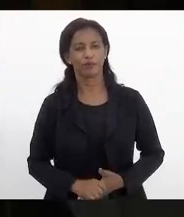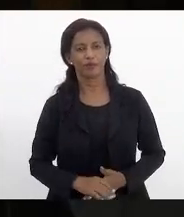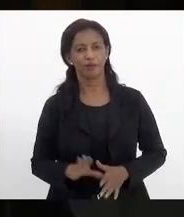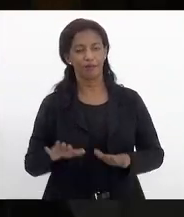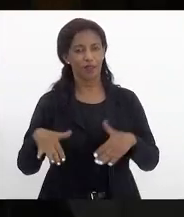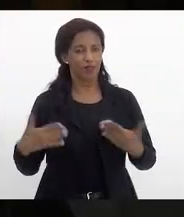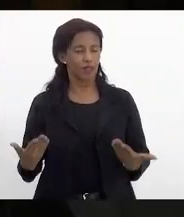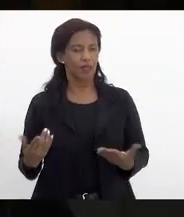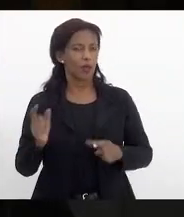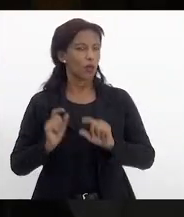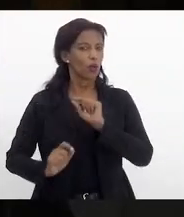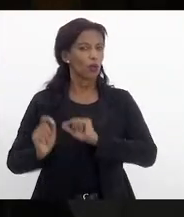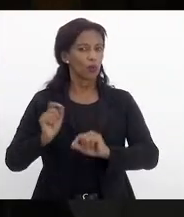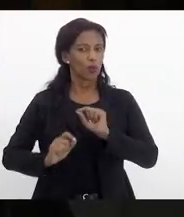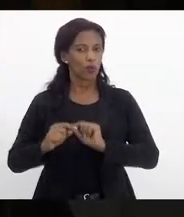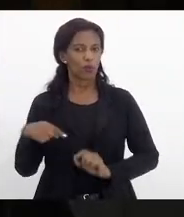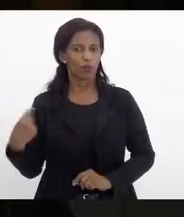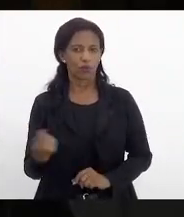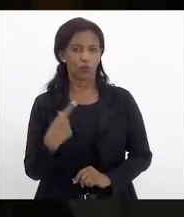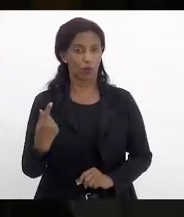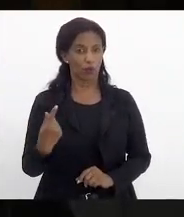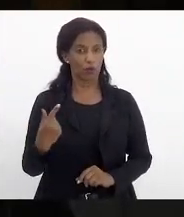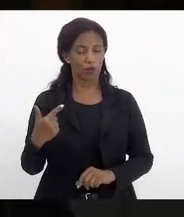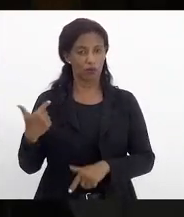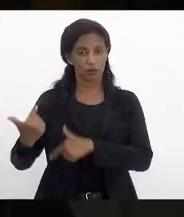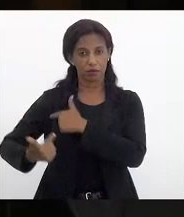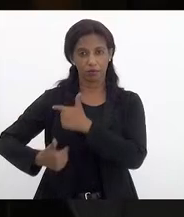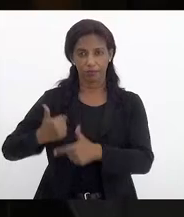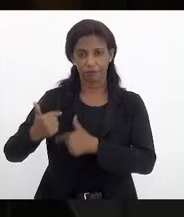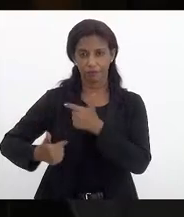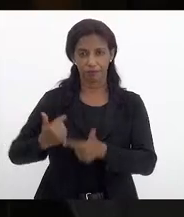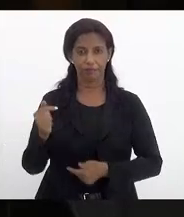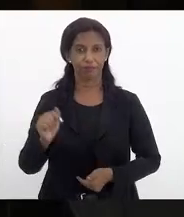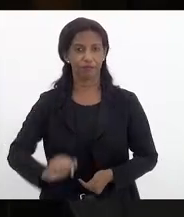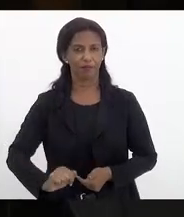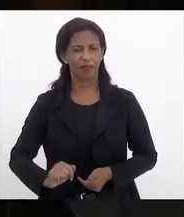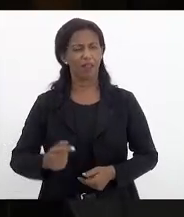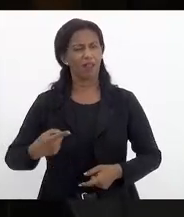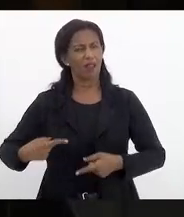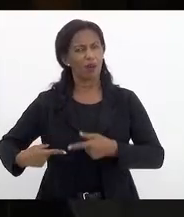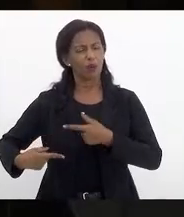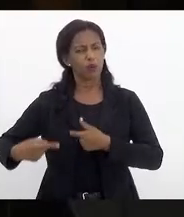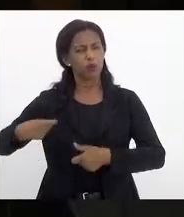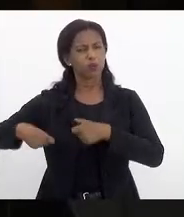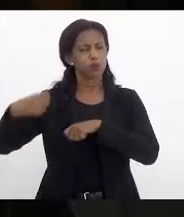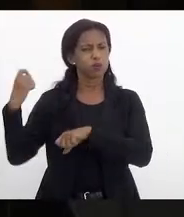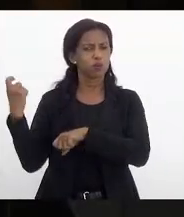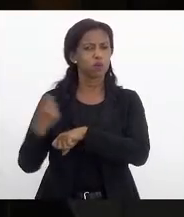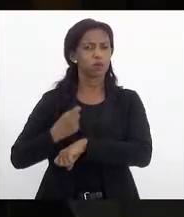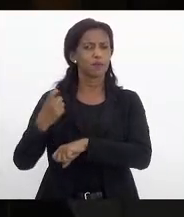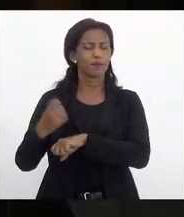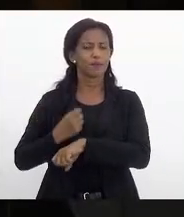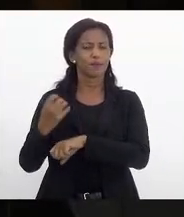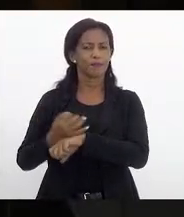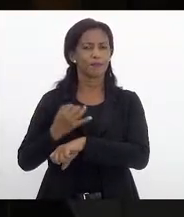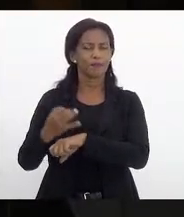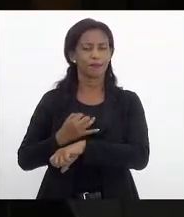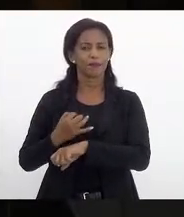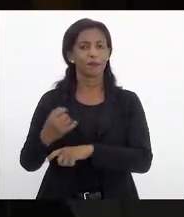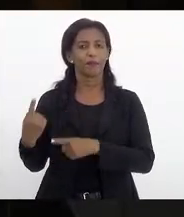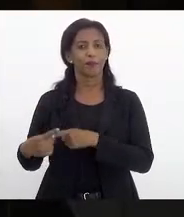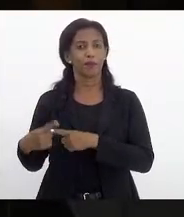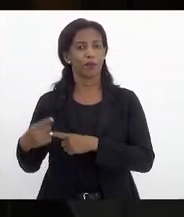Então, o que nós estamos fazendo aqui, deputada Lucinha, é uma luta de resistência,